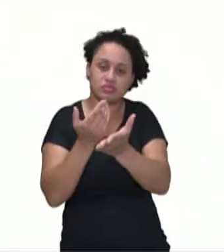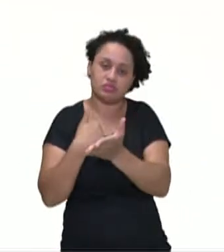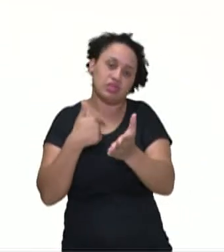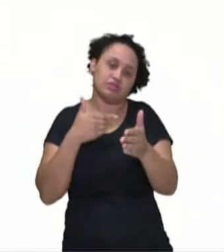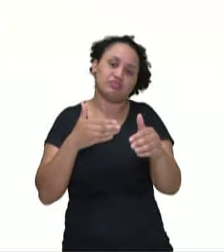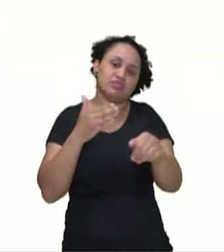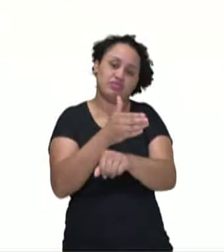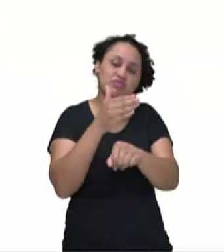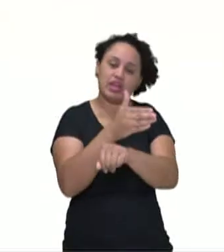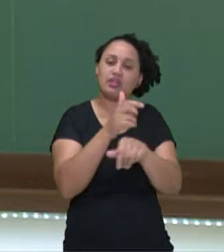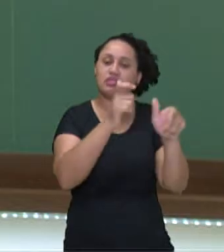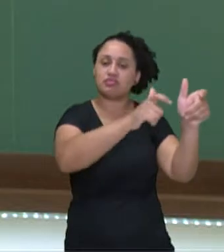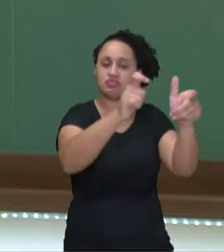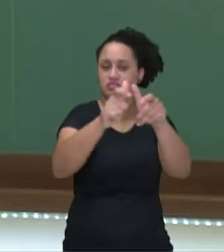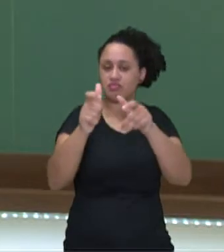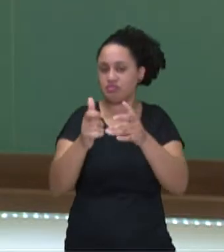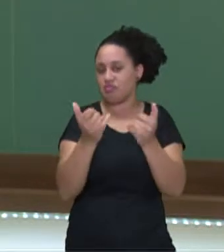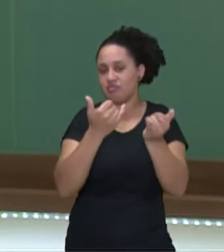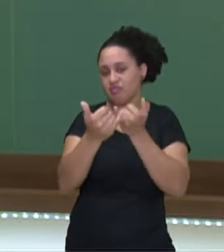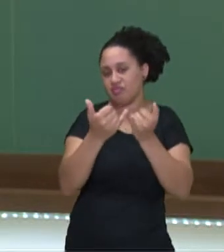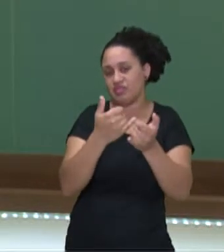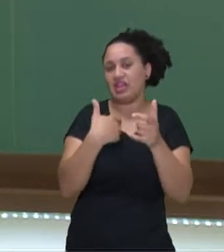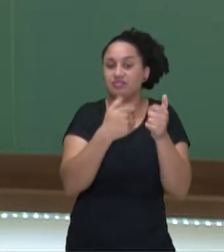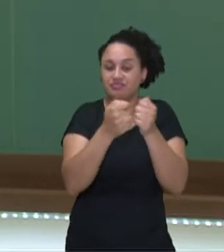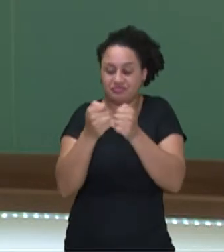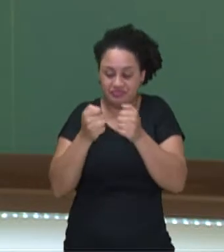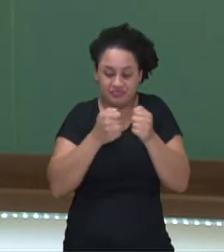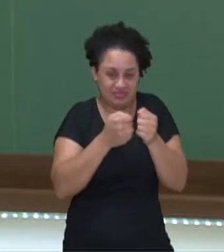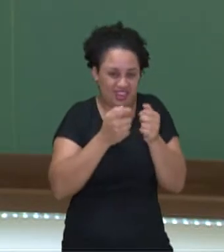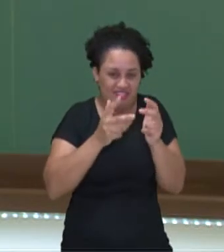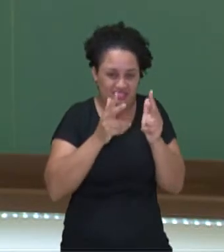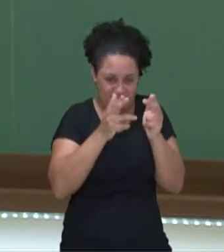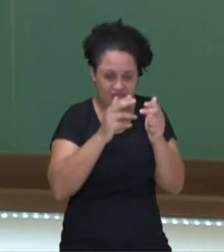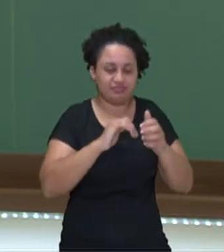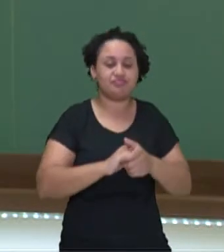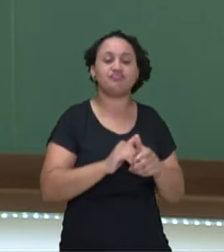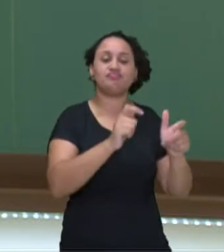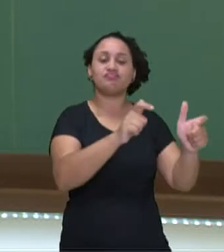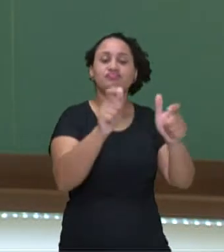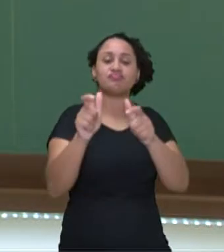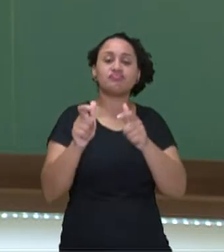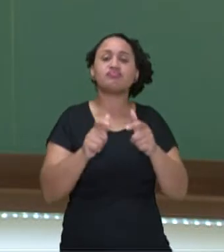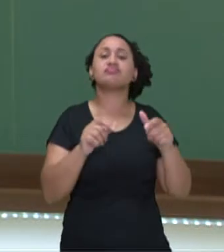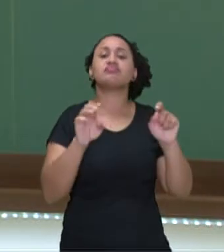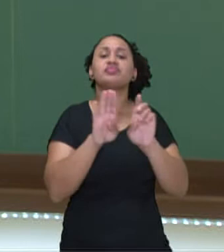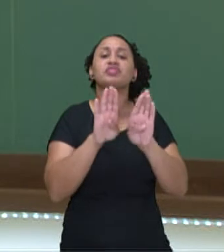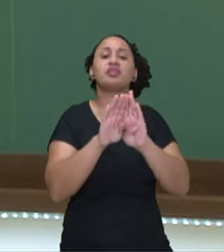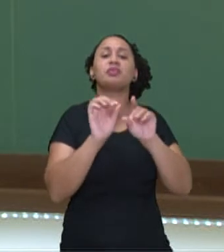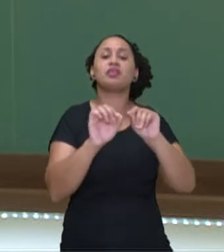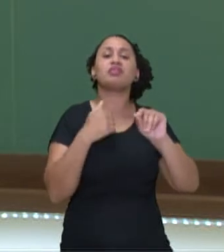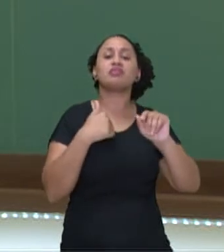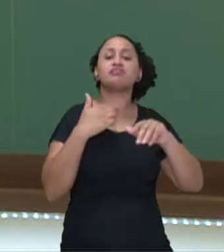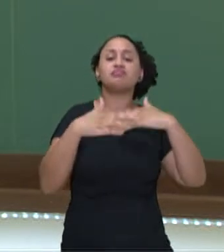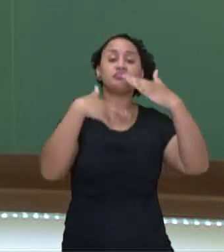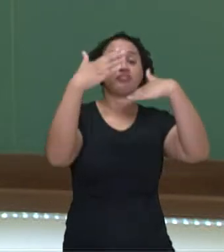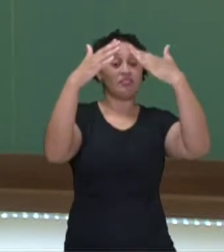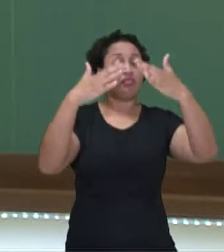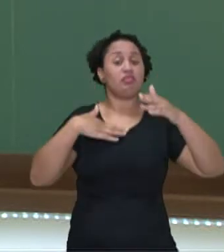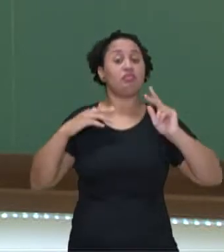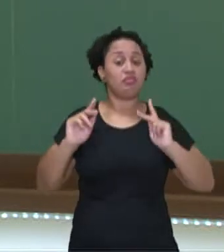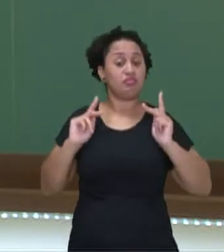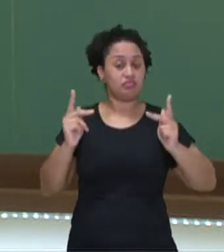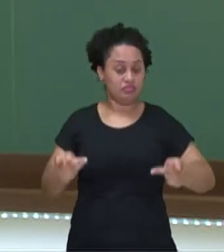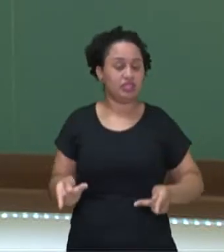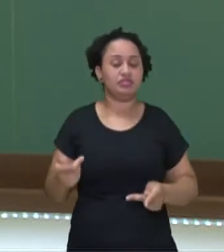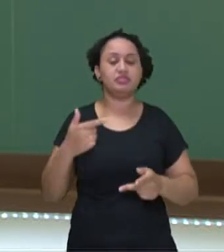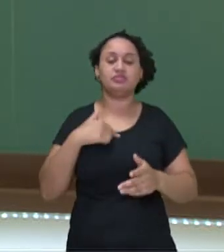frequentam os mesmos espaços, que jogam os mesmos jogos. Esses espaços também me formam como ser humano, desenvolvem o